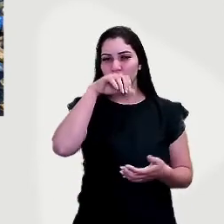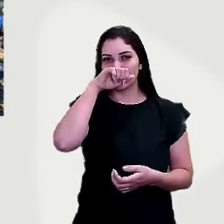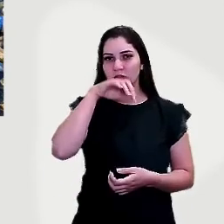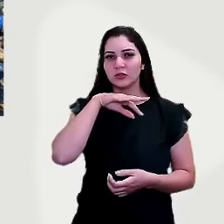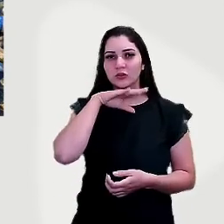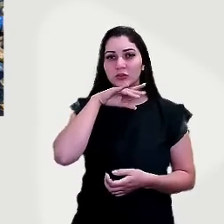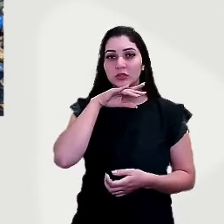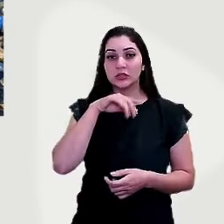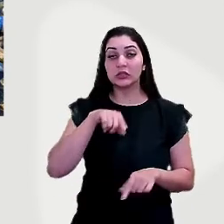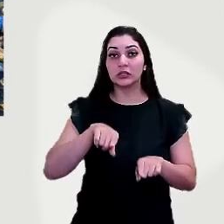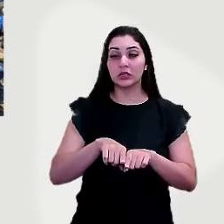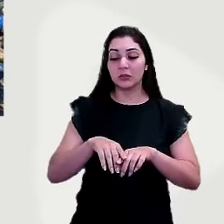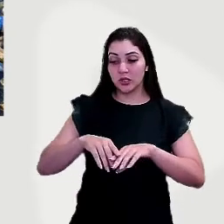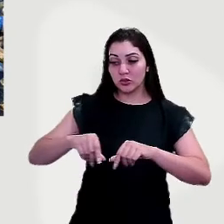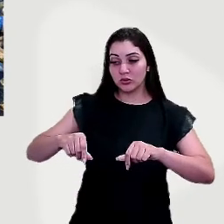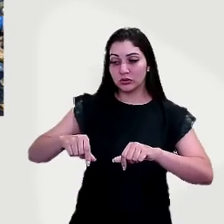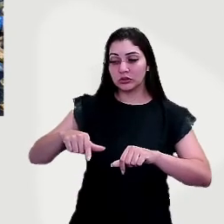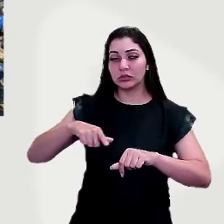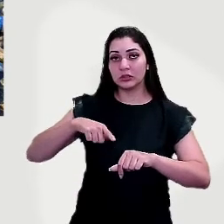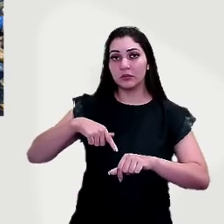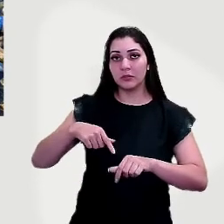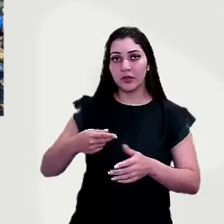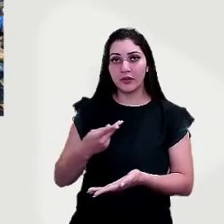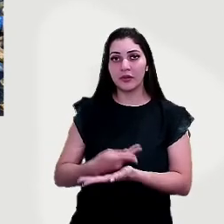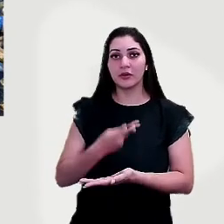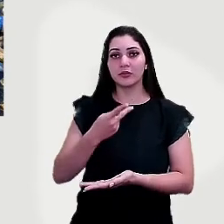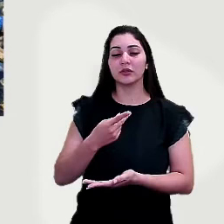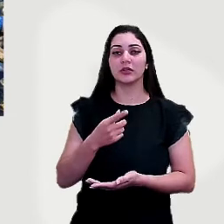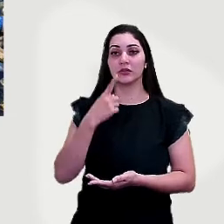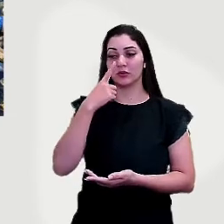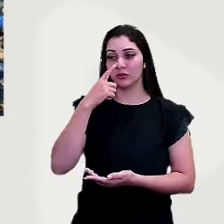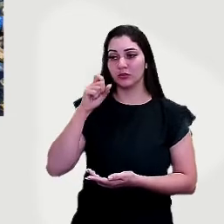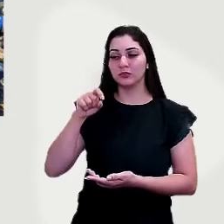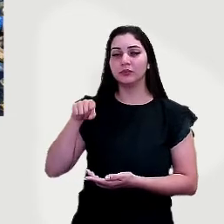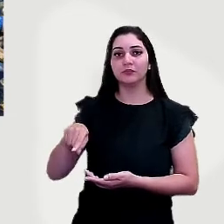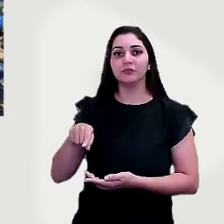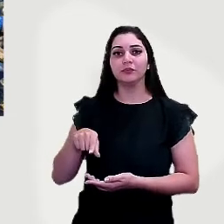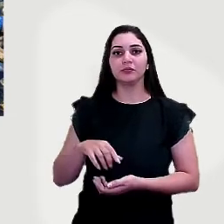Nos aterros também ocorre isso, né? Os lixos, ele